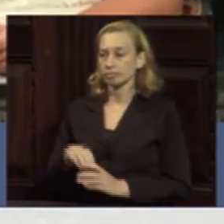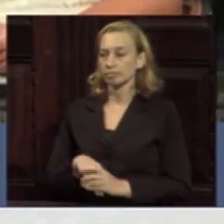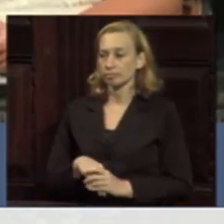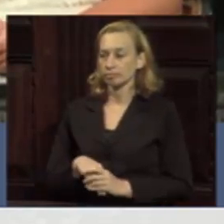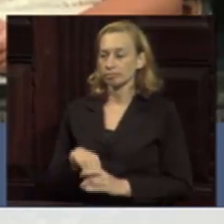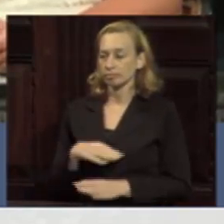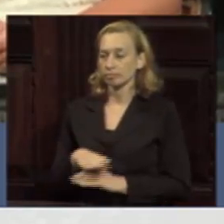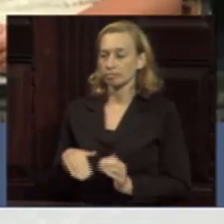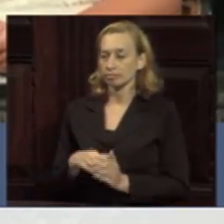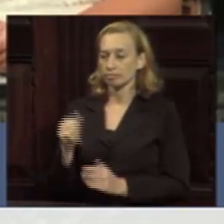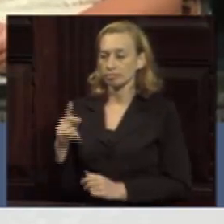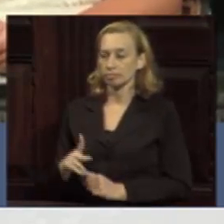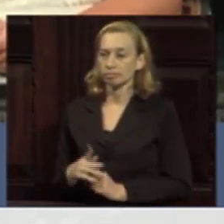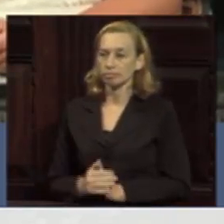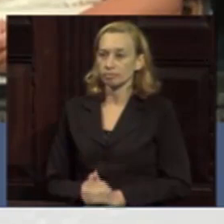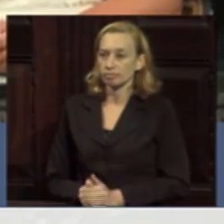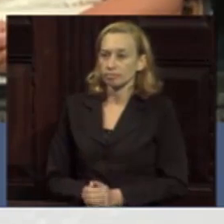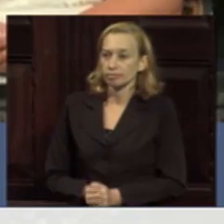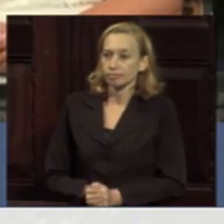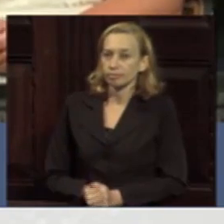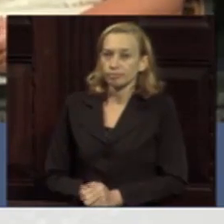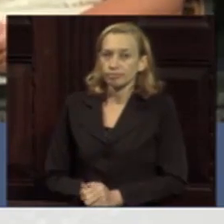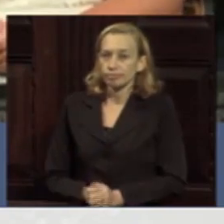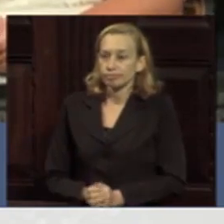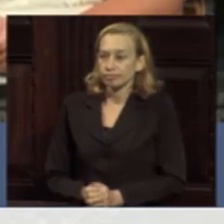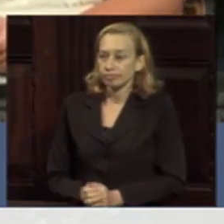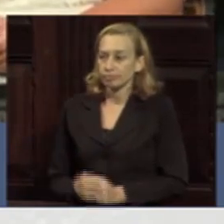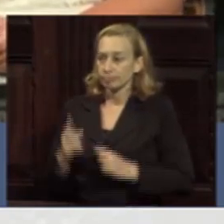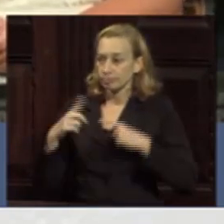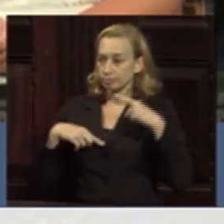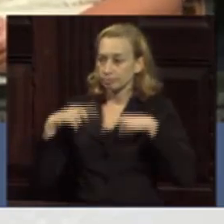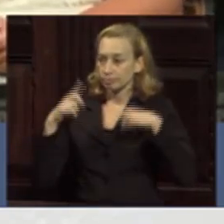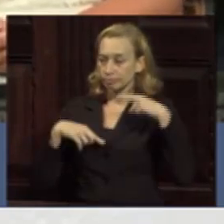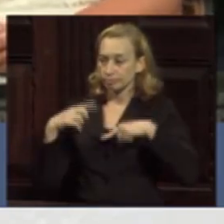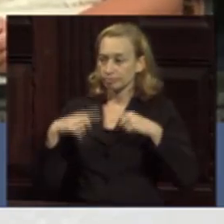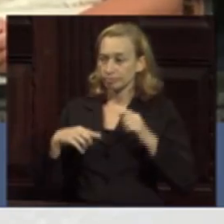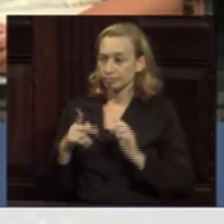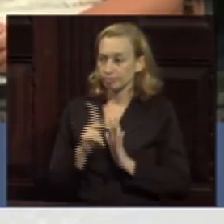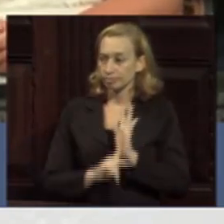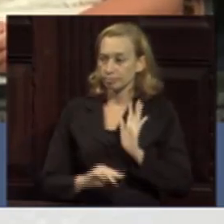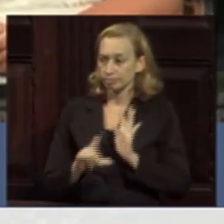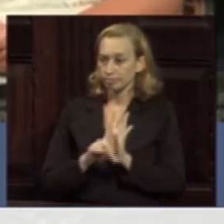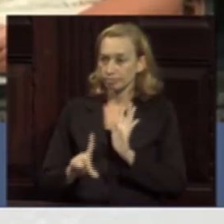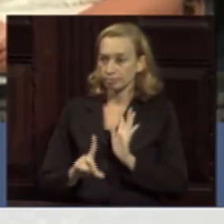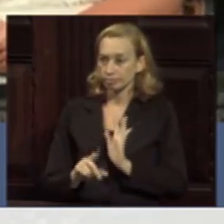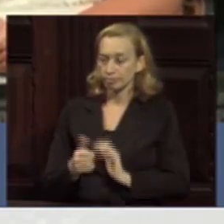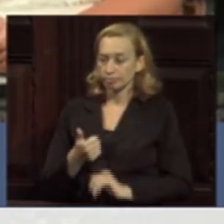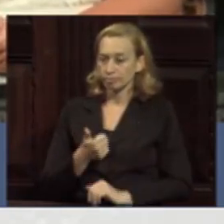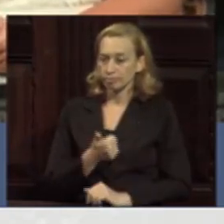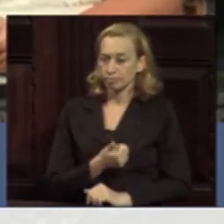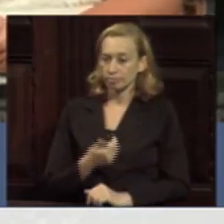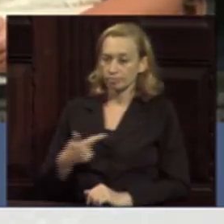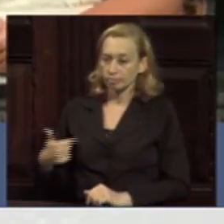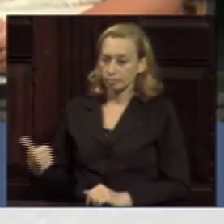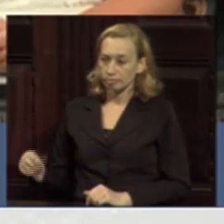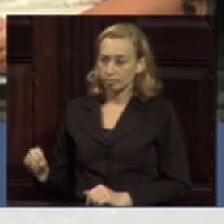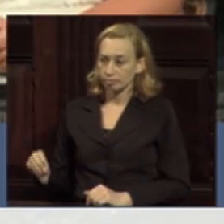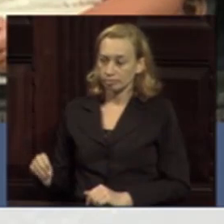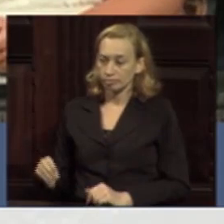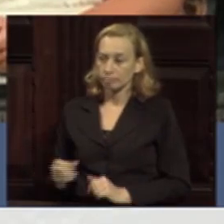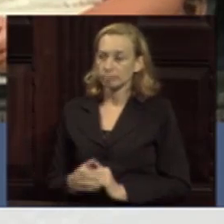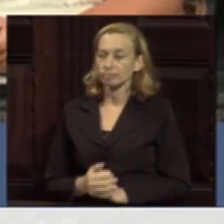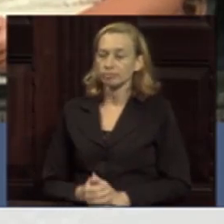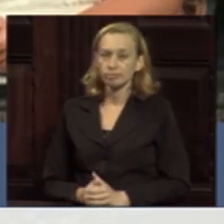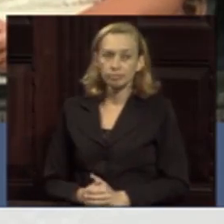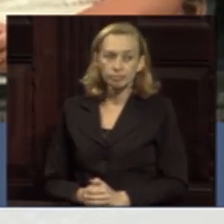votação. Aprovado. Requerimento de inclusão na ordem do dia do projeto de lei 3258-2010, de acordo com o parágrafo 1º do artigo 47 do regimento interno.